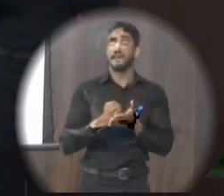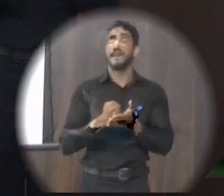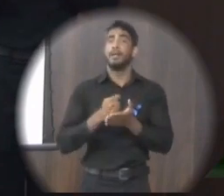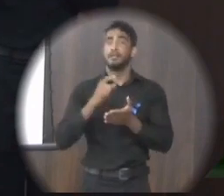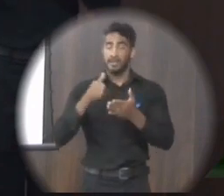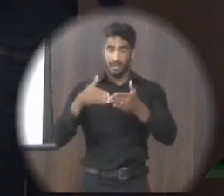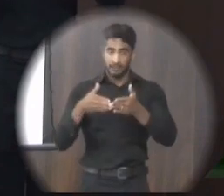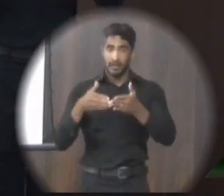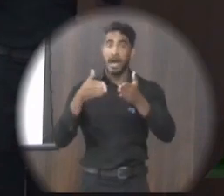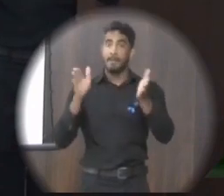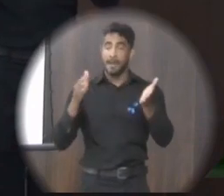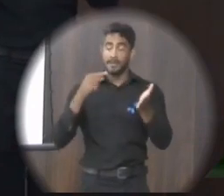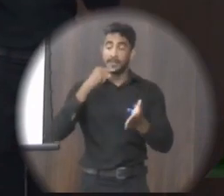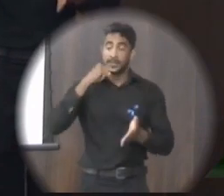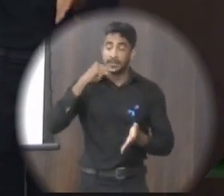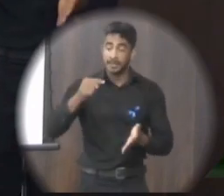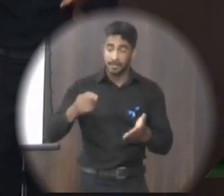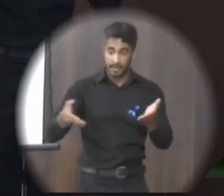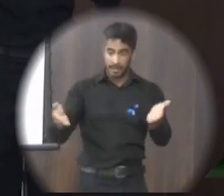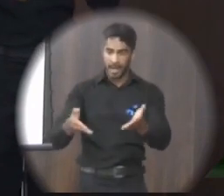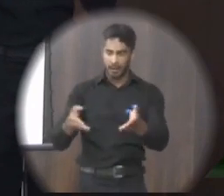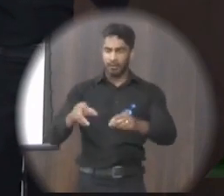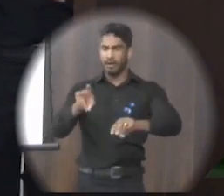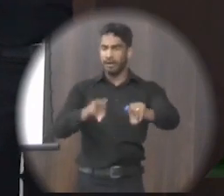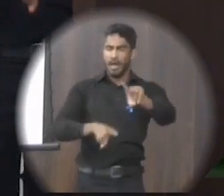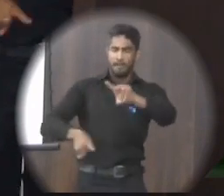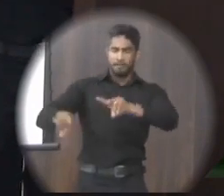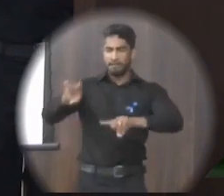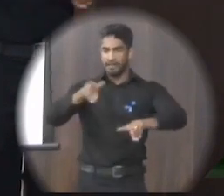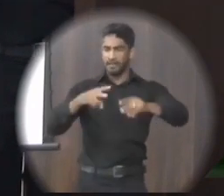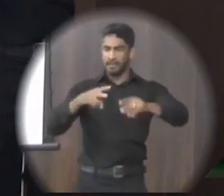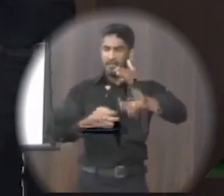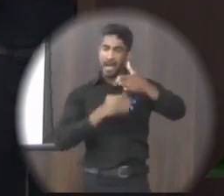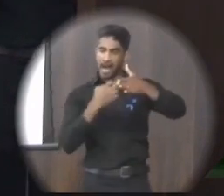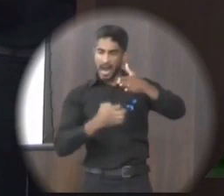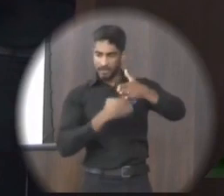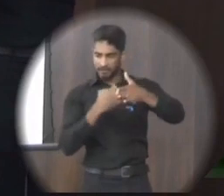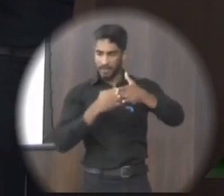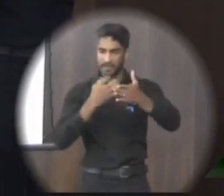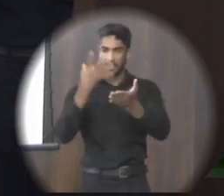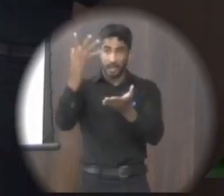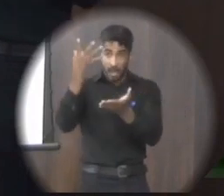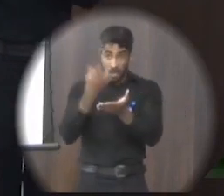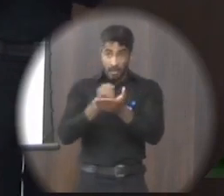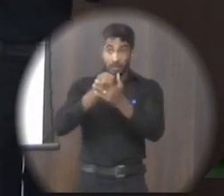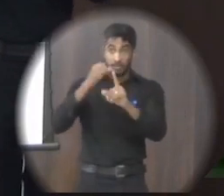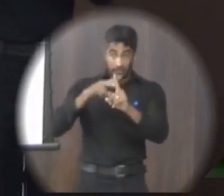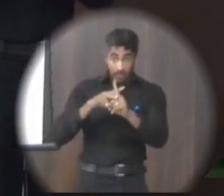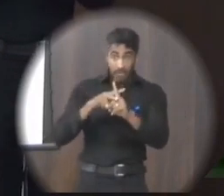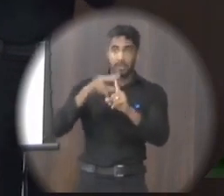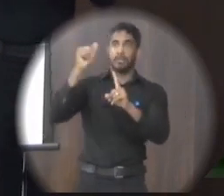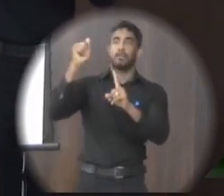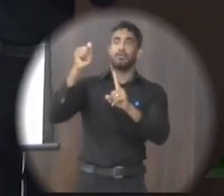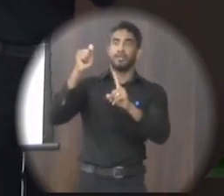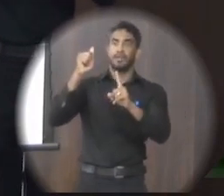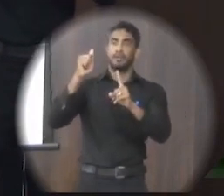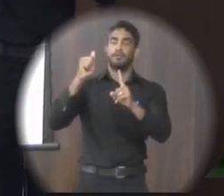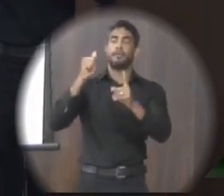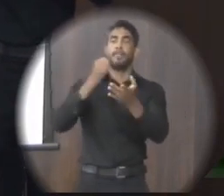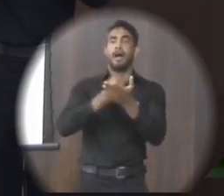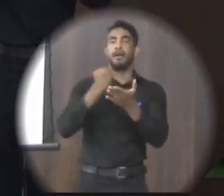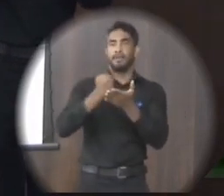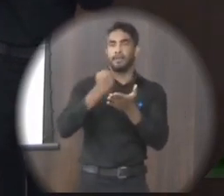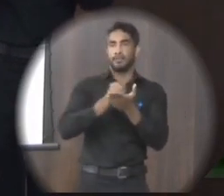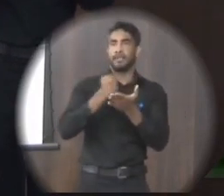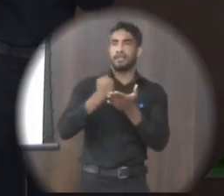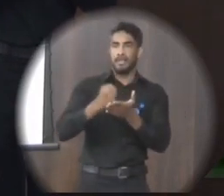serão abertos essa semana para verificação da empresa ganhadora. A empresa contratada, ela vai